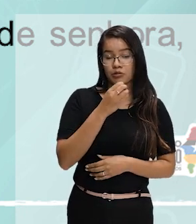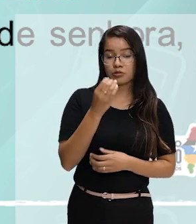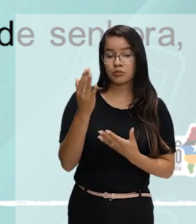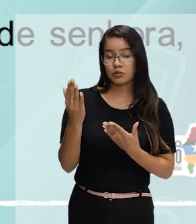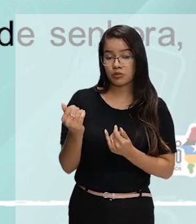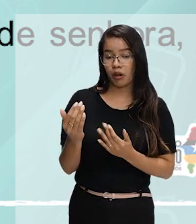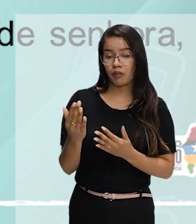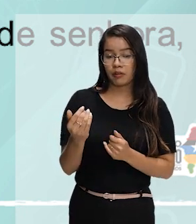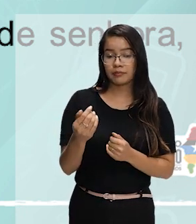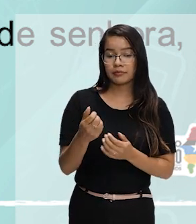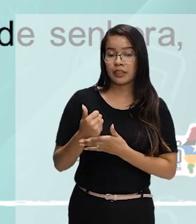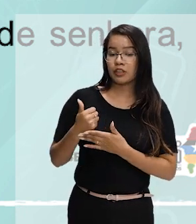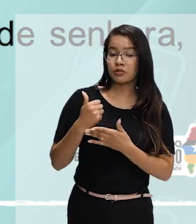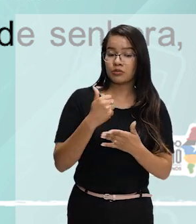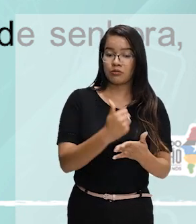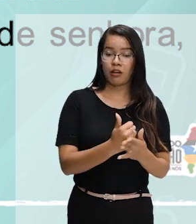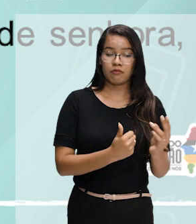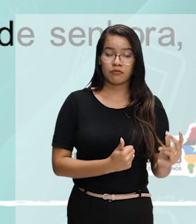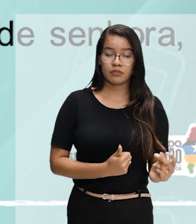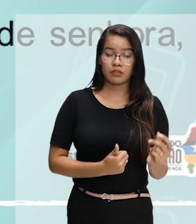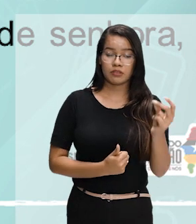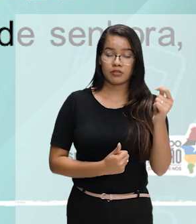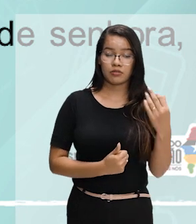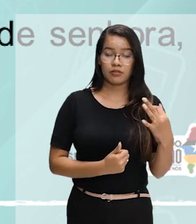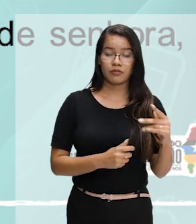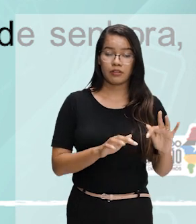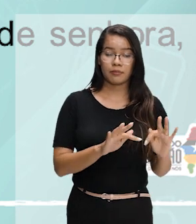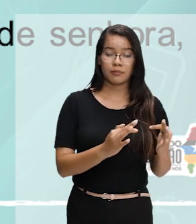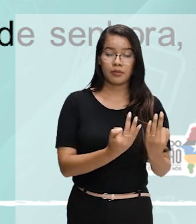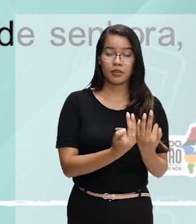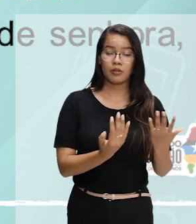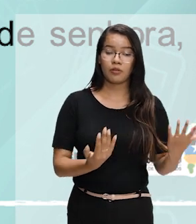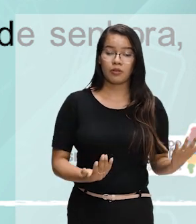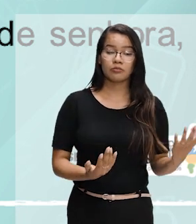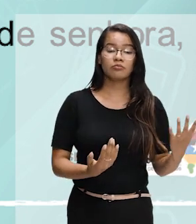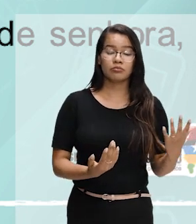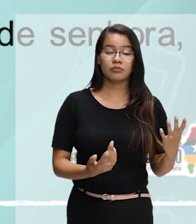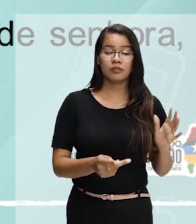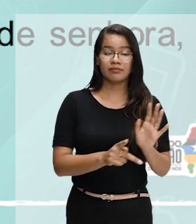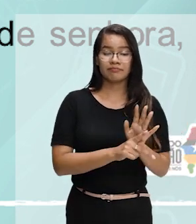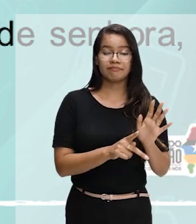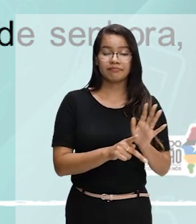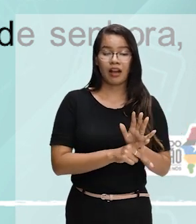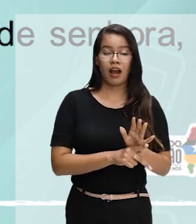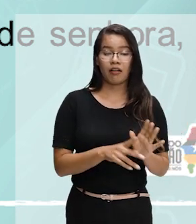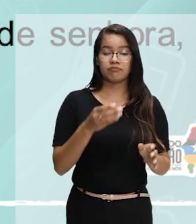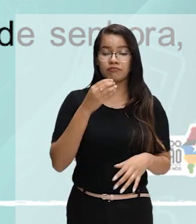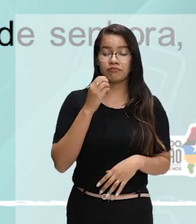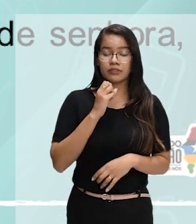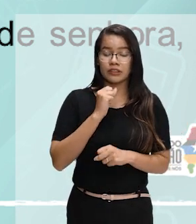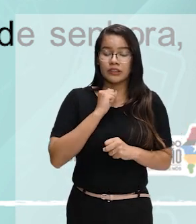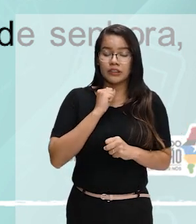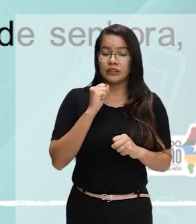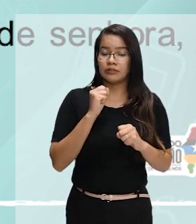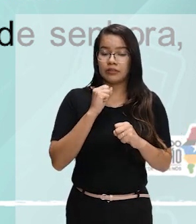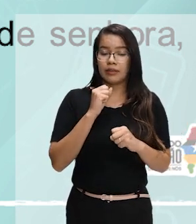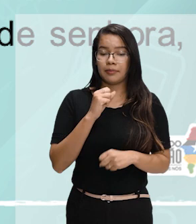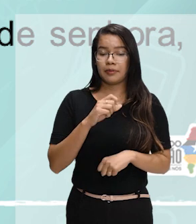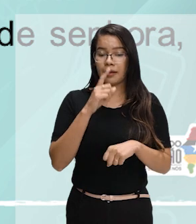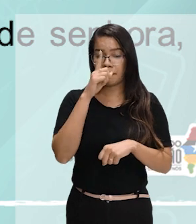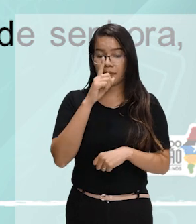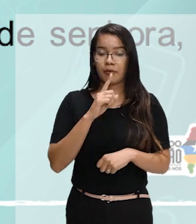sua família, quando a mesma pegara a febre amarela. Ao longo da narrativa, percebe-se que